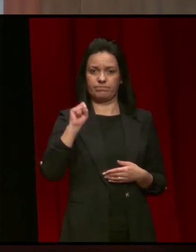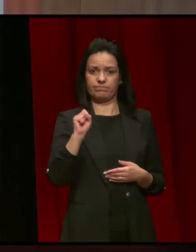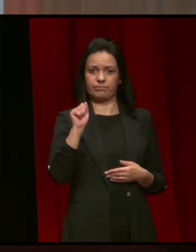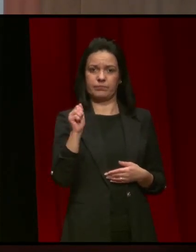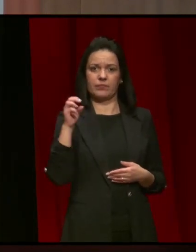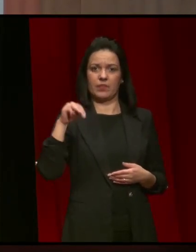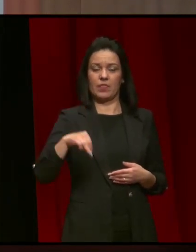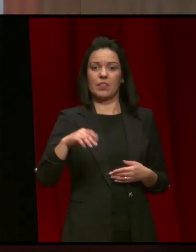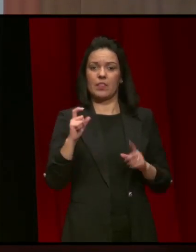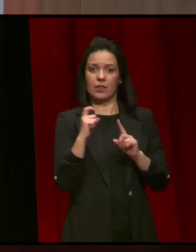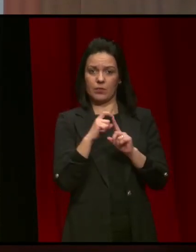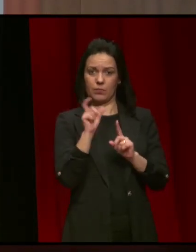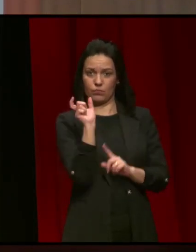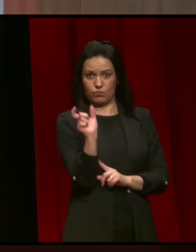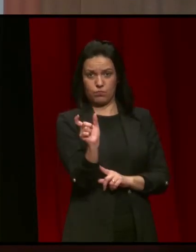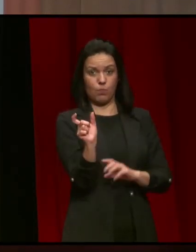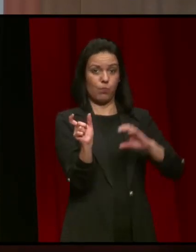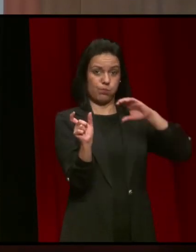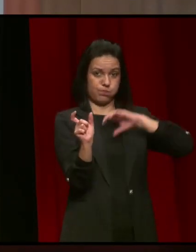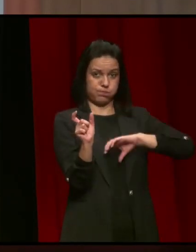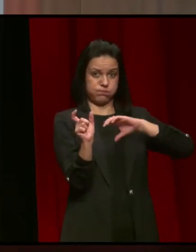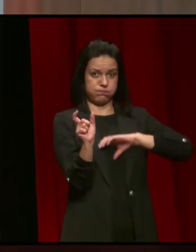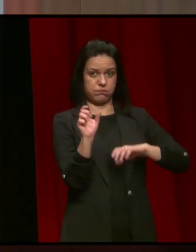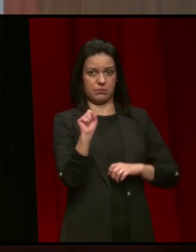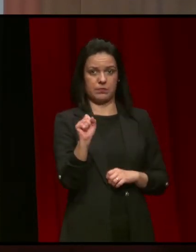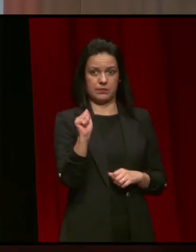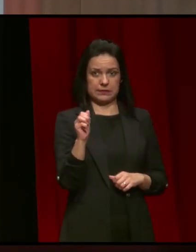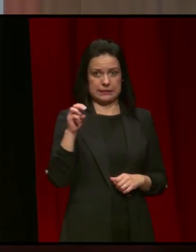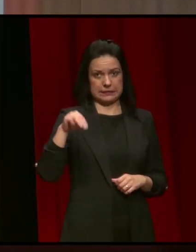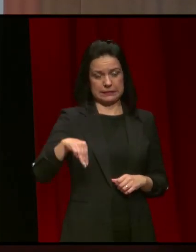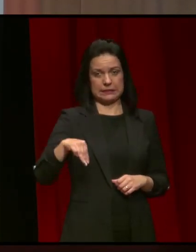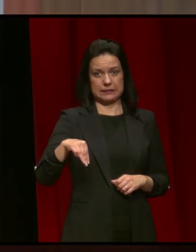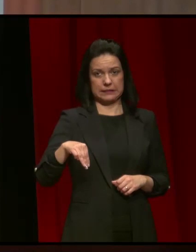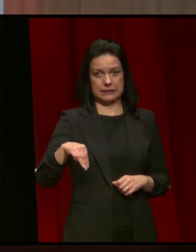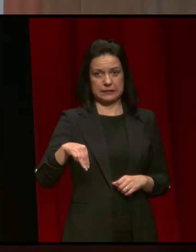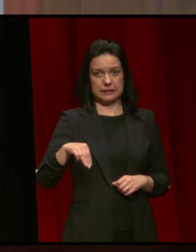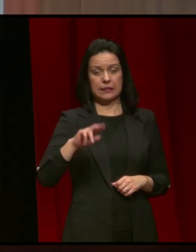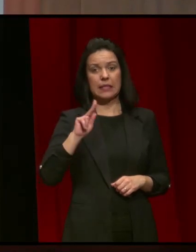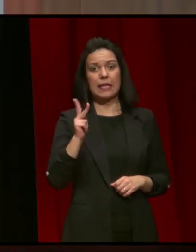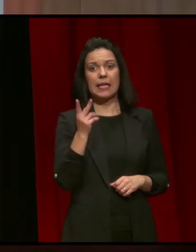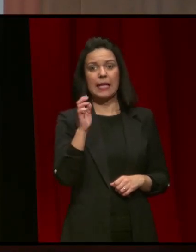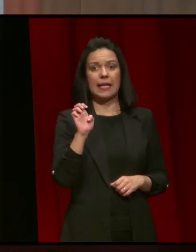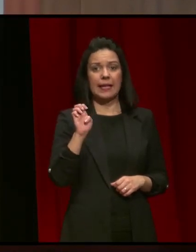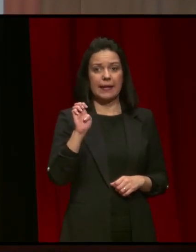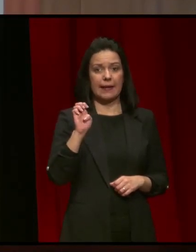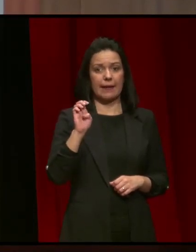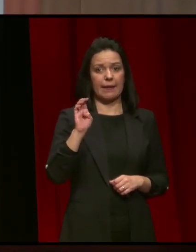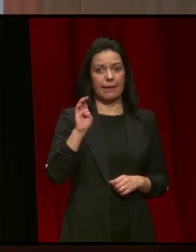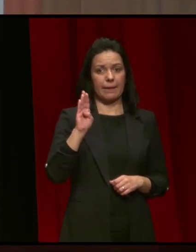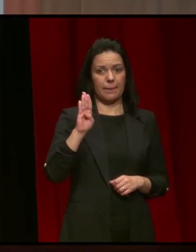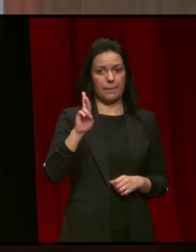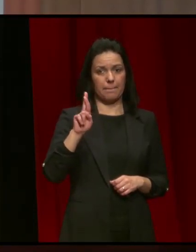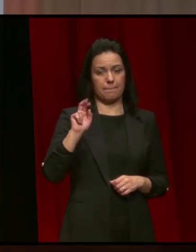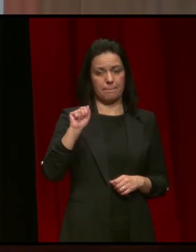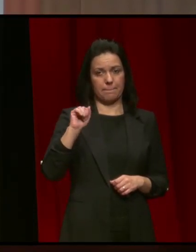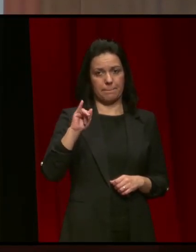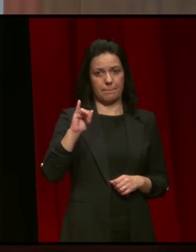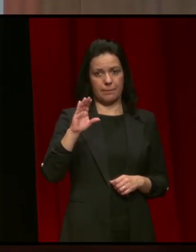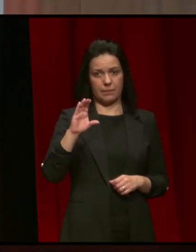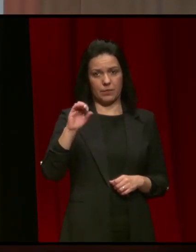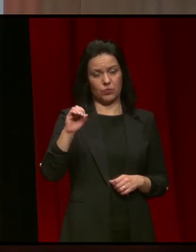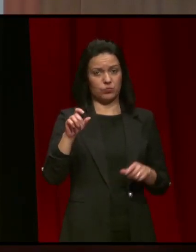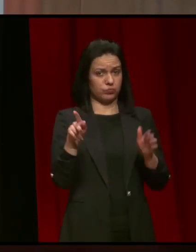a palavra escrita em português, em hebraico usa o alfabeto hebraico, que é, em vez de ser A, B, C,